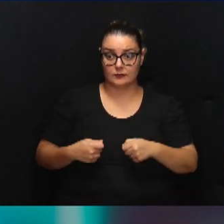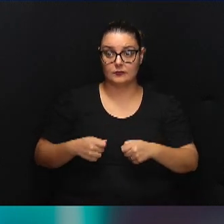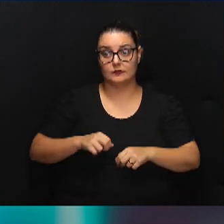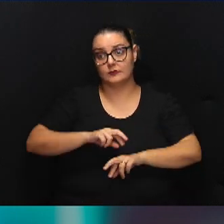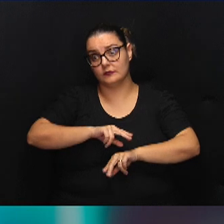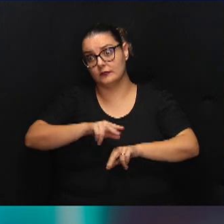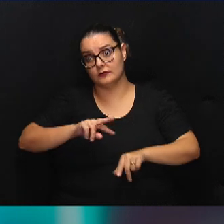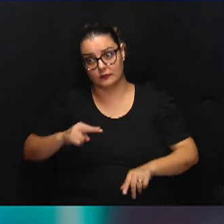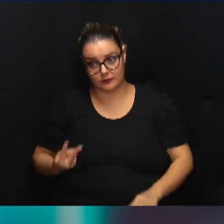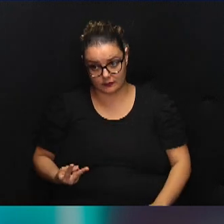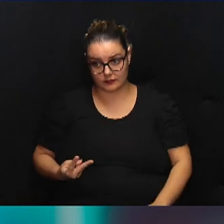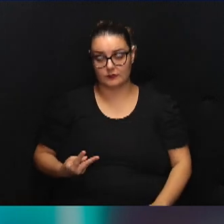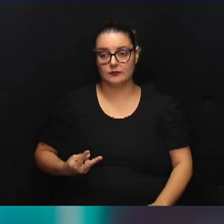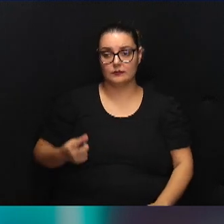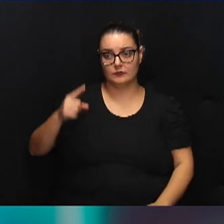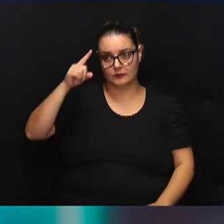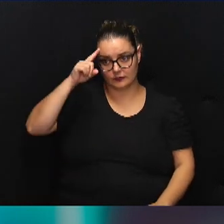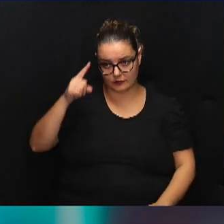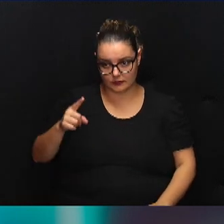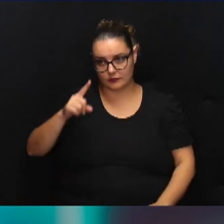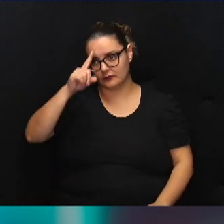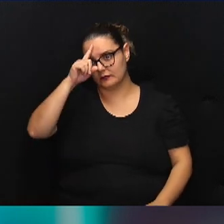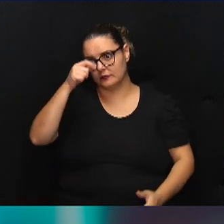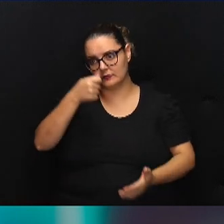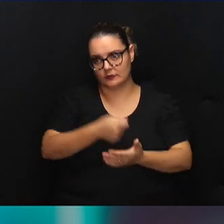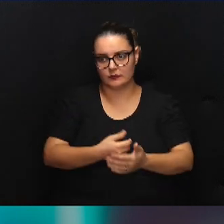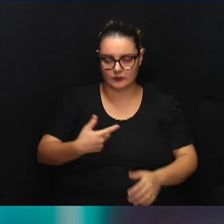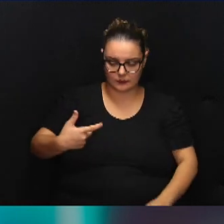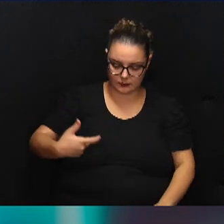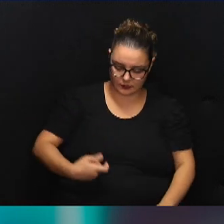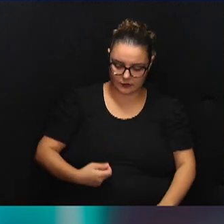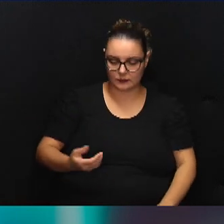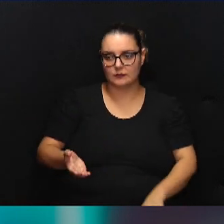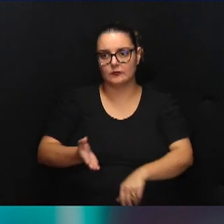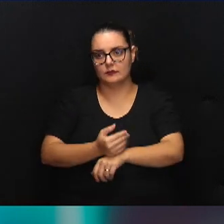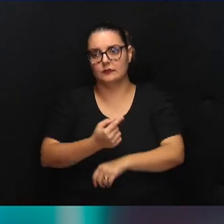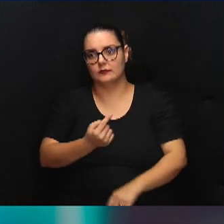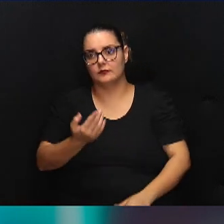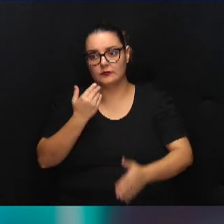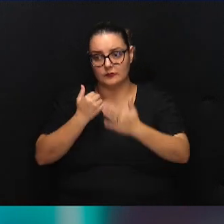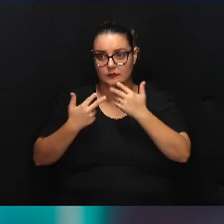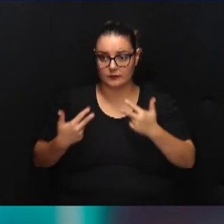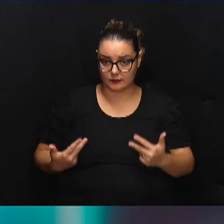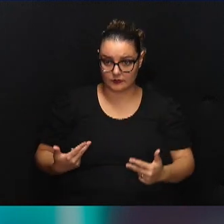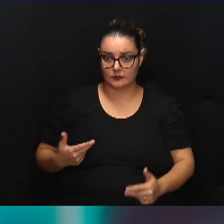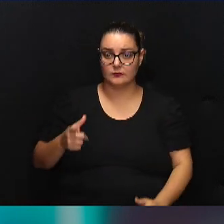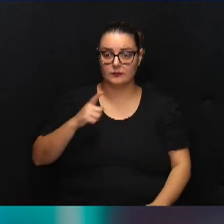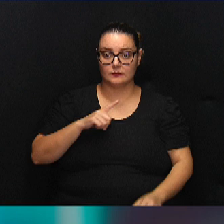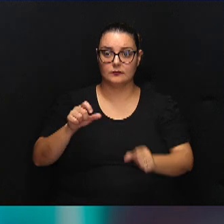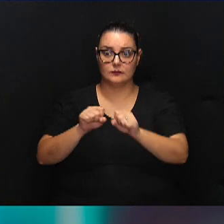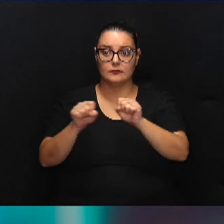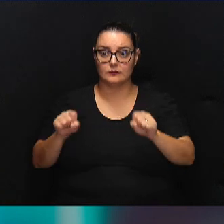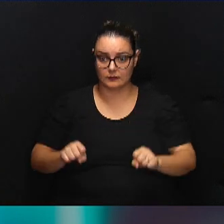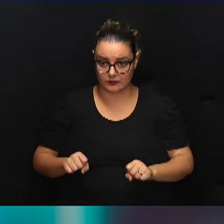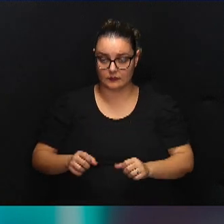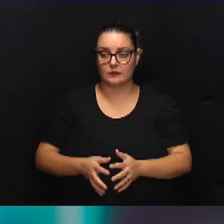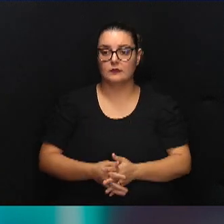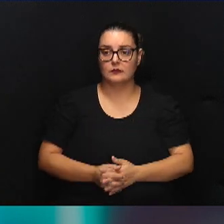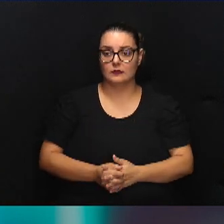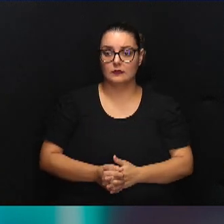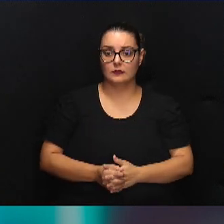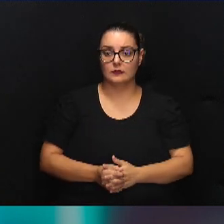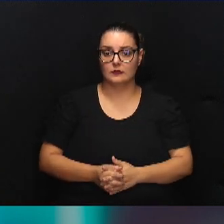vezes ao dia para tomar cada decisão sobre cada dose que vai aplicar antes de cada refeição, né? E tem esse sistema que é de